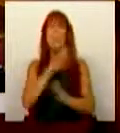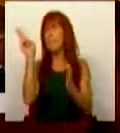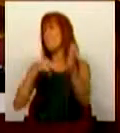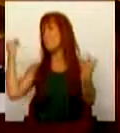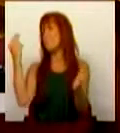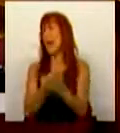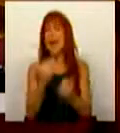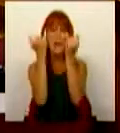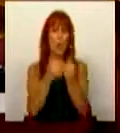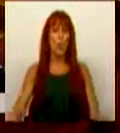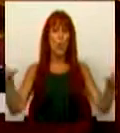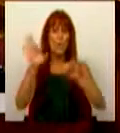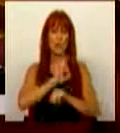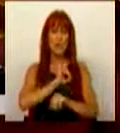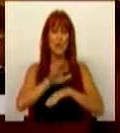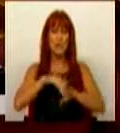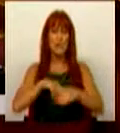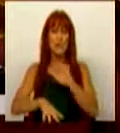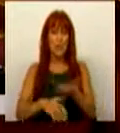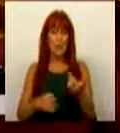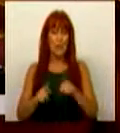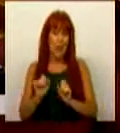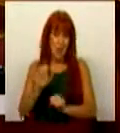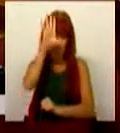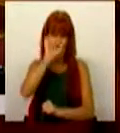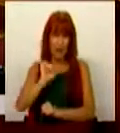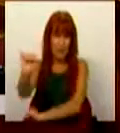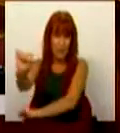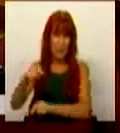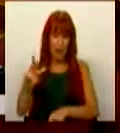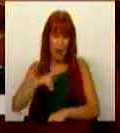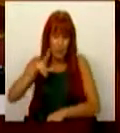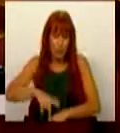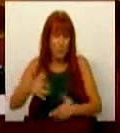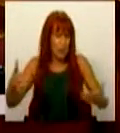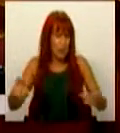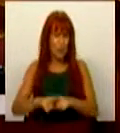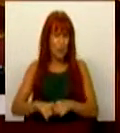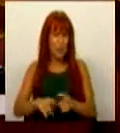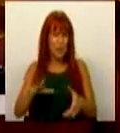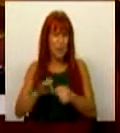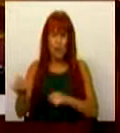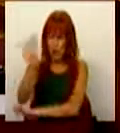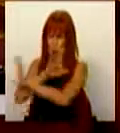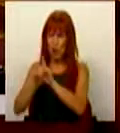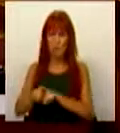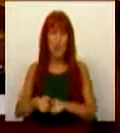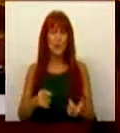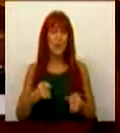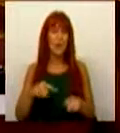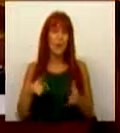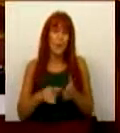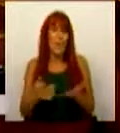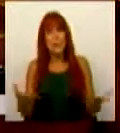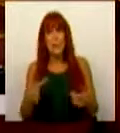em inovação que os senhores fizeram na vossa governação em Portugal, comparando com o resto da Europa. Ora, foi preciso o governo